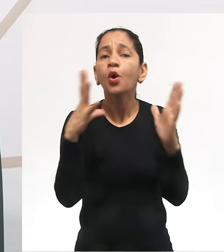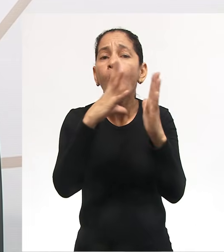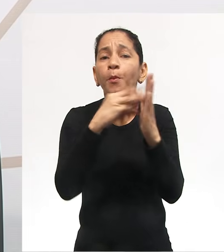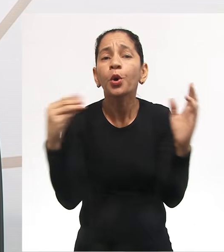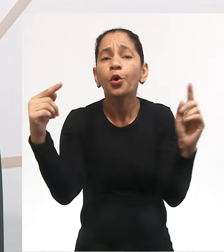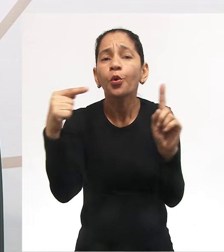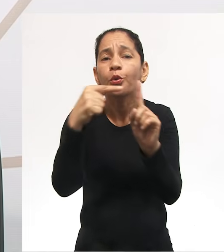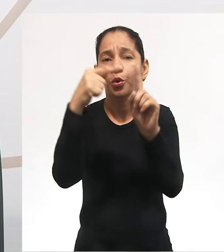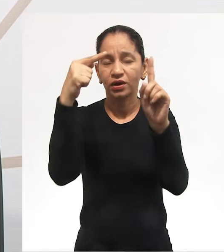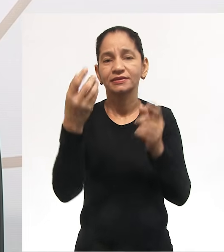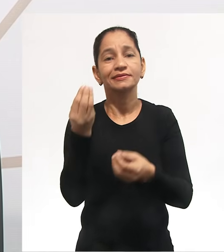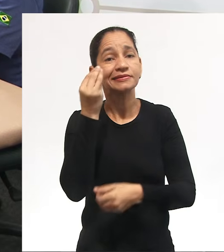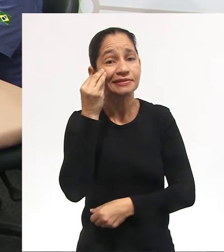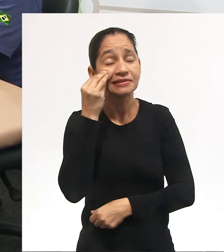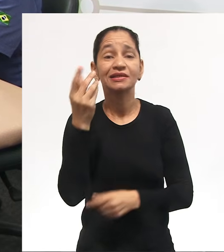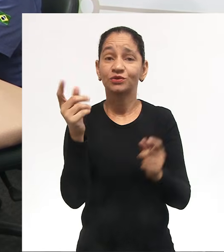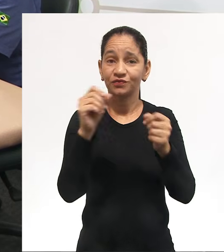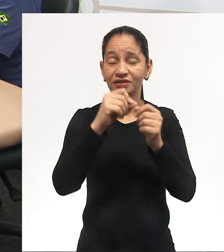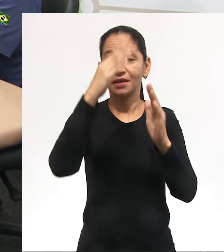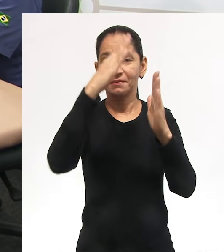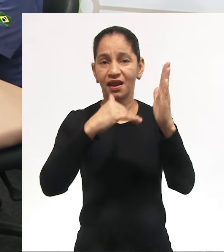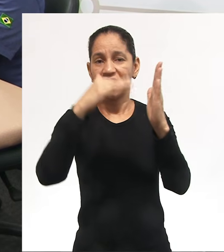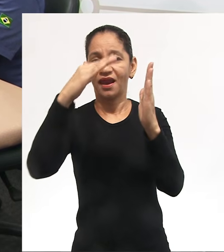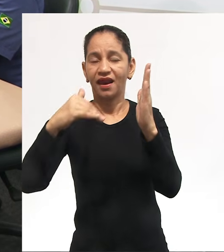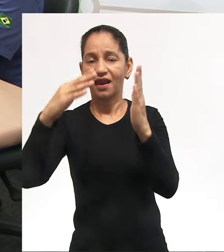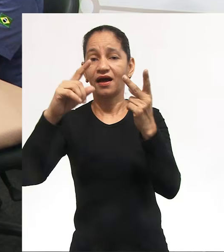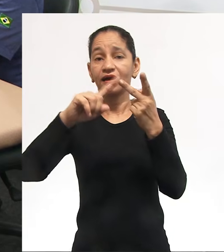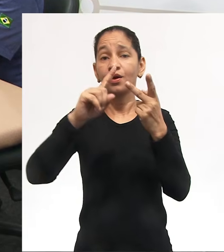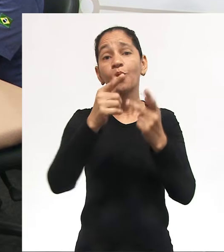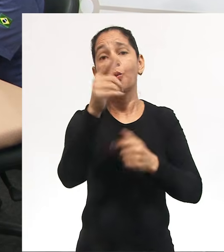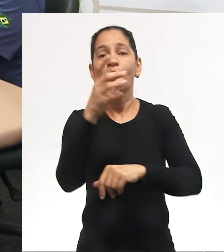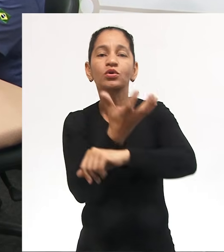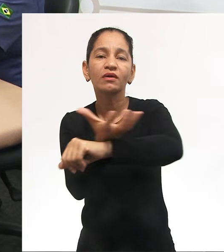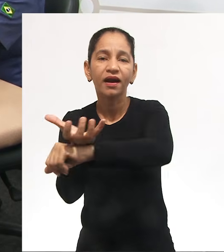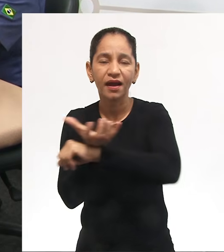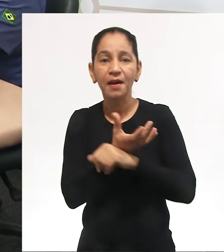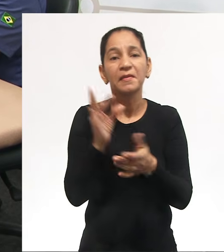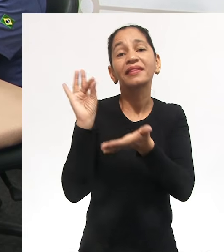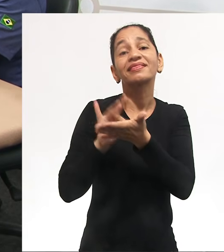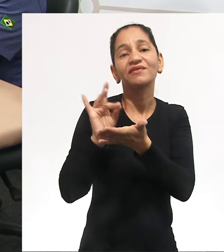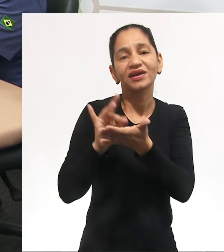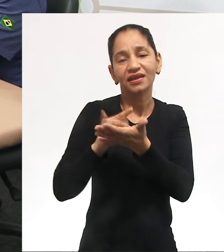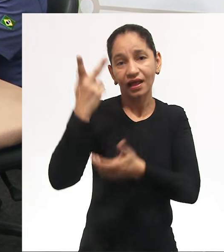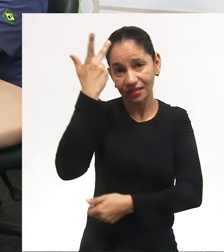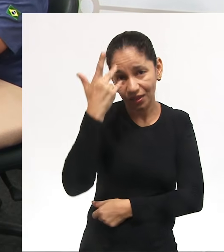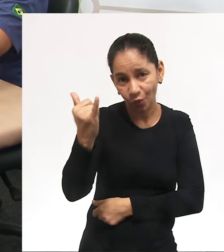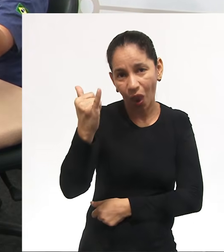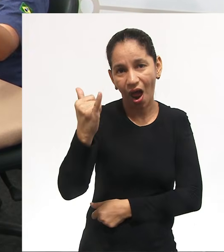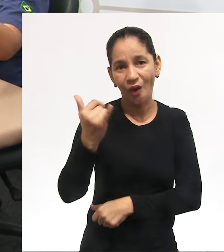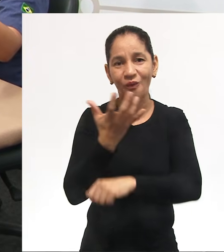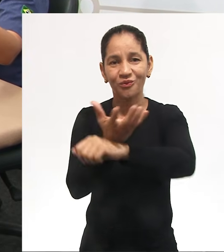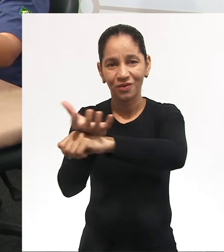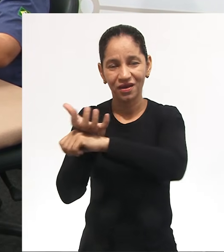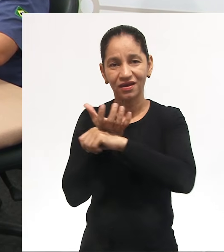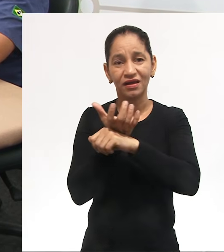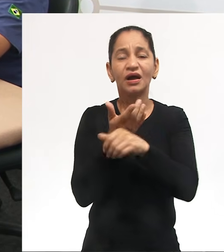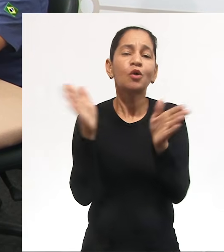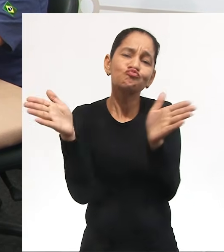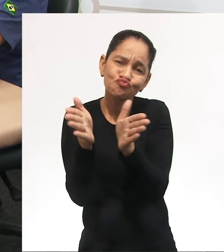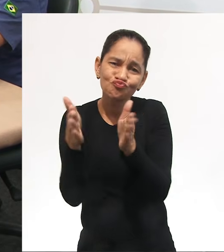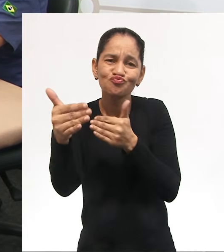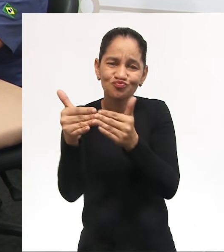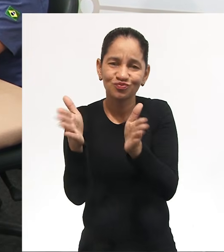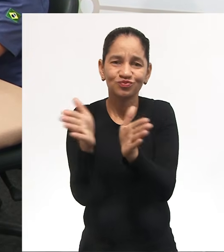teve um que fez o campo de futebol sintético que tem lá, e o outro fez o campo de futebol, né,